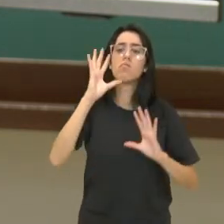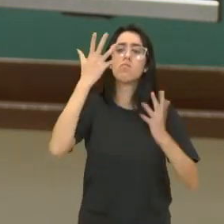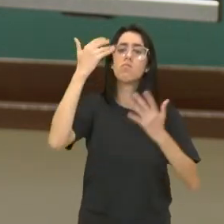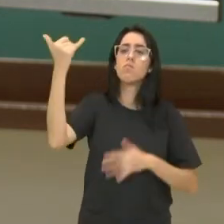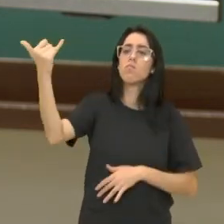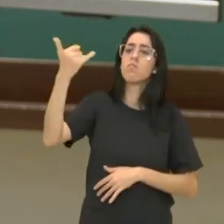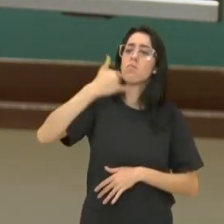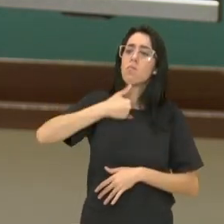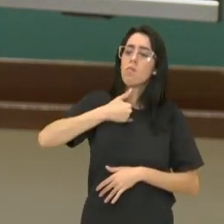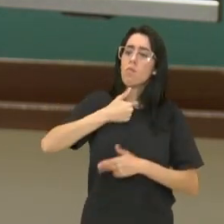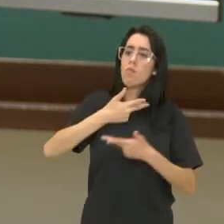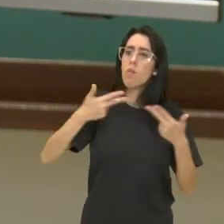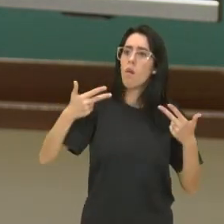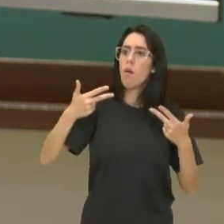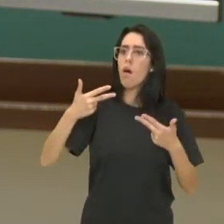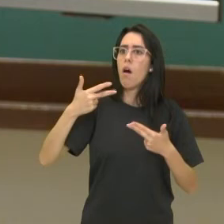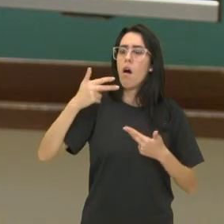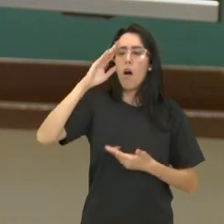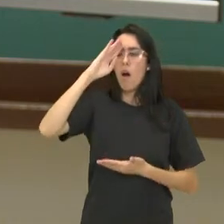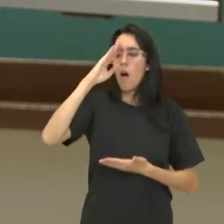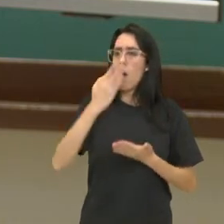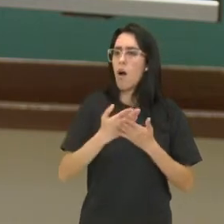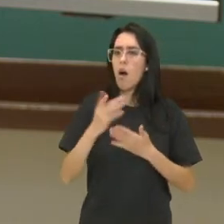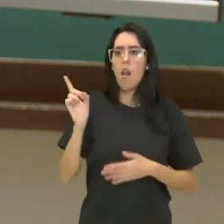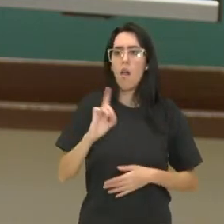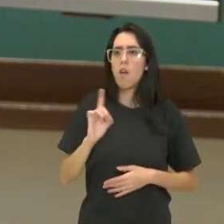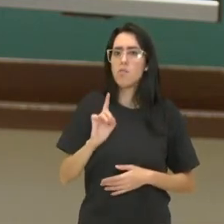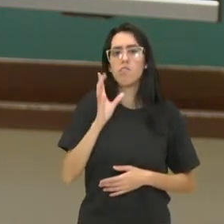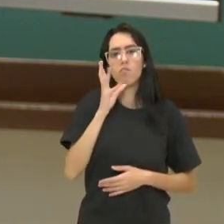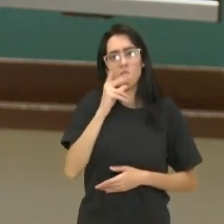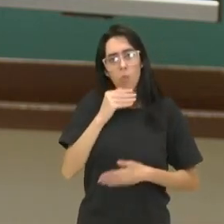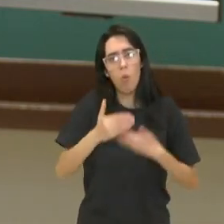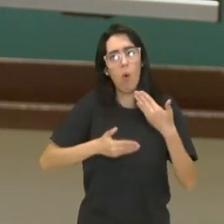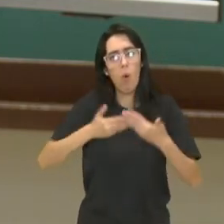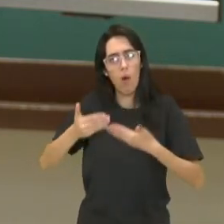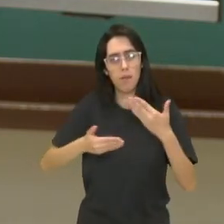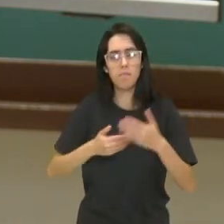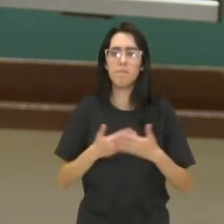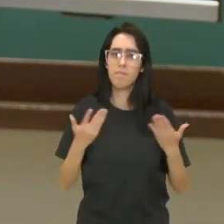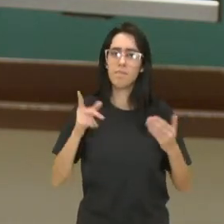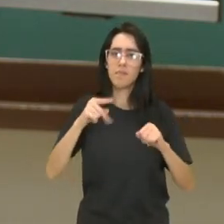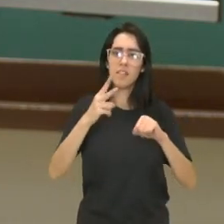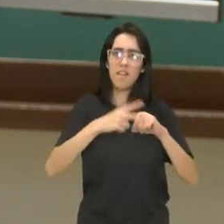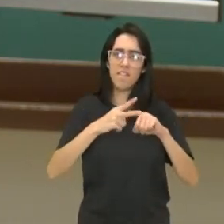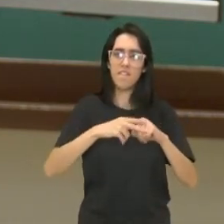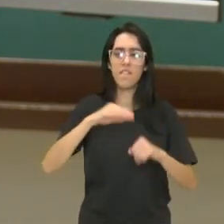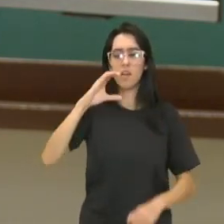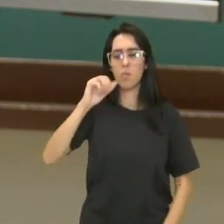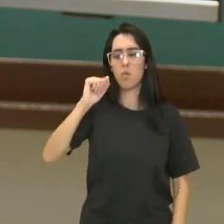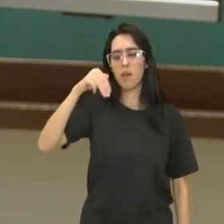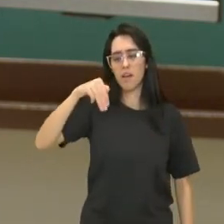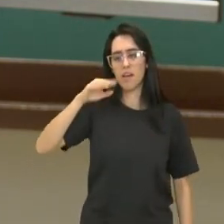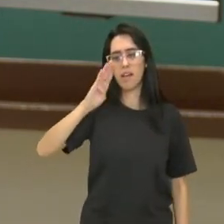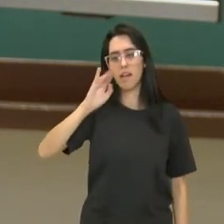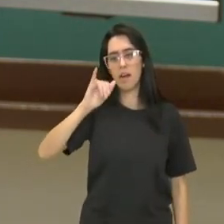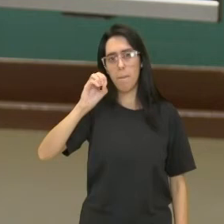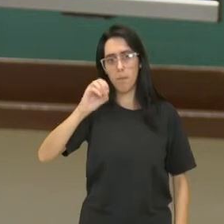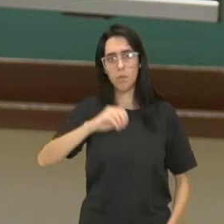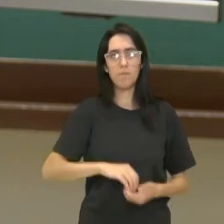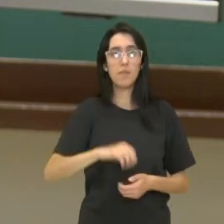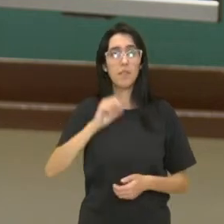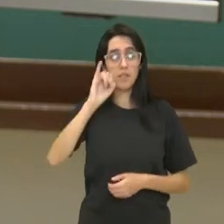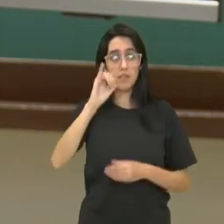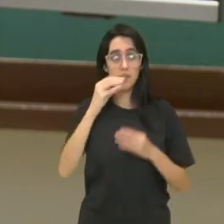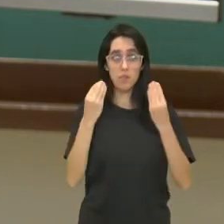fico, não acredito. Certo? Então, aqui os verbos de câmbio. Quando eu coloco adjetivo, pode